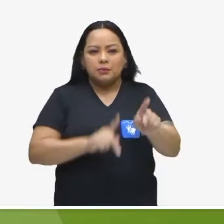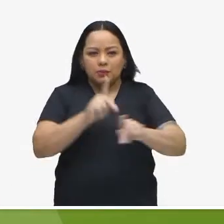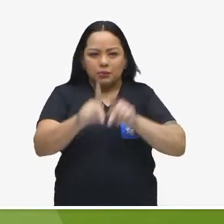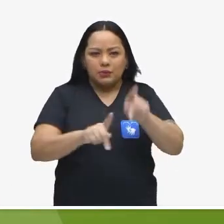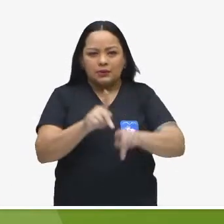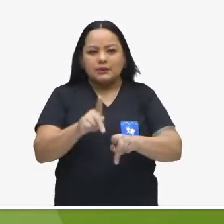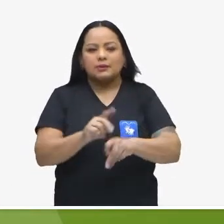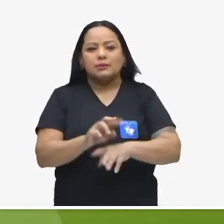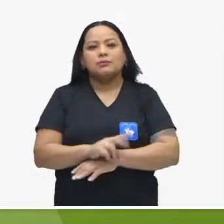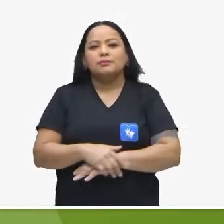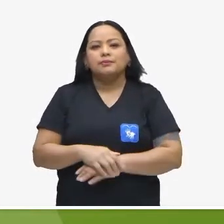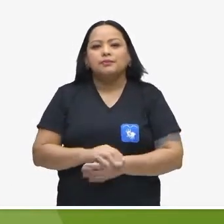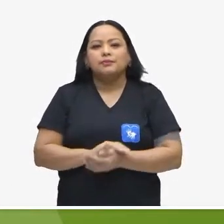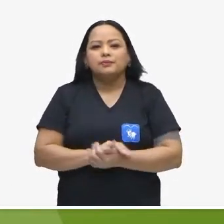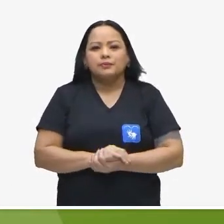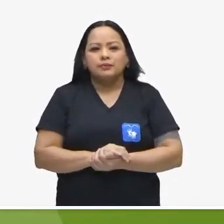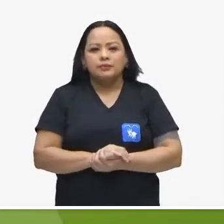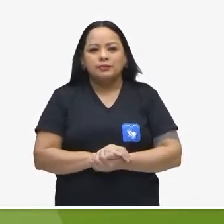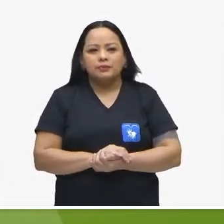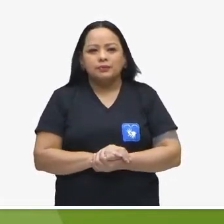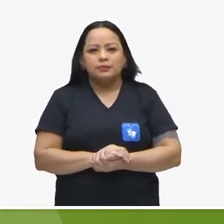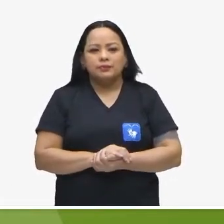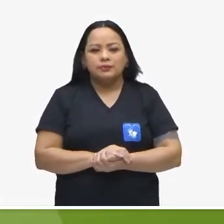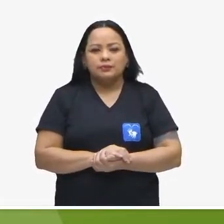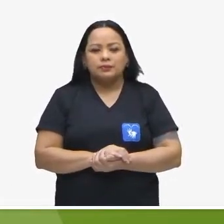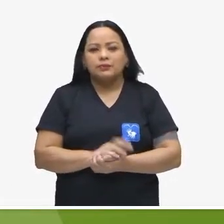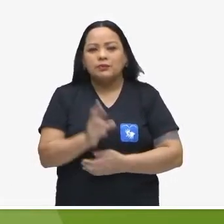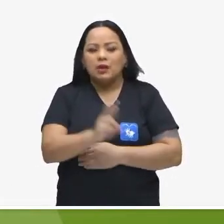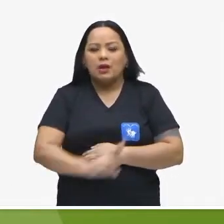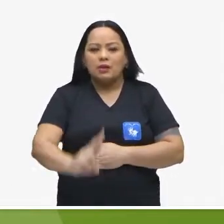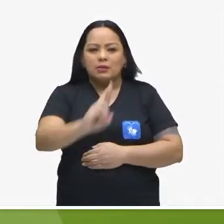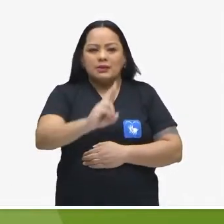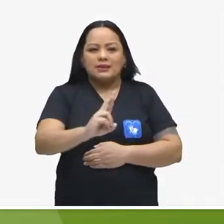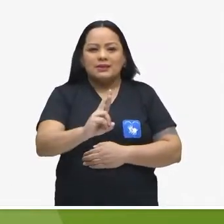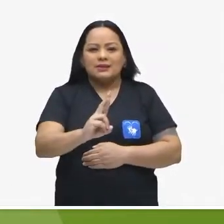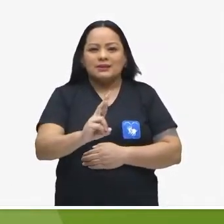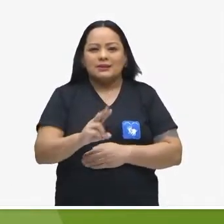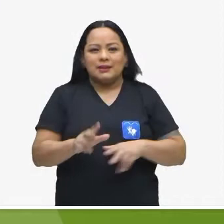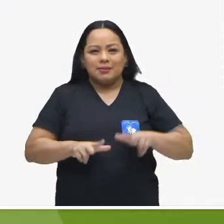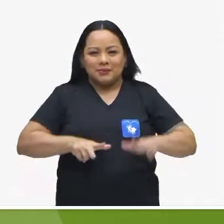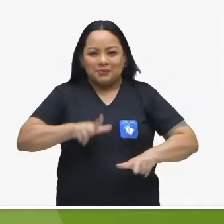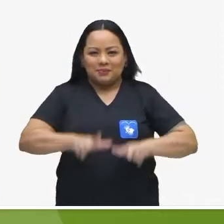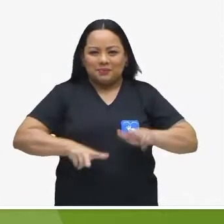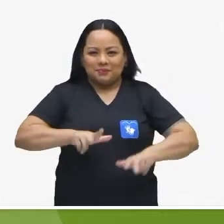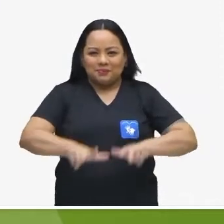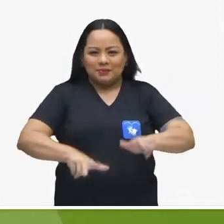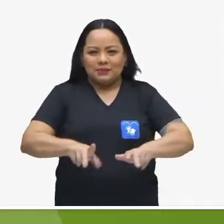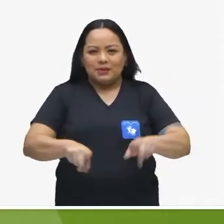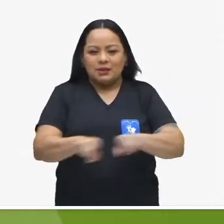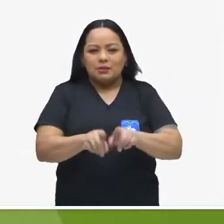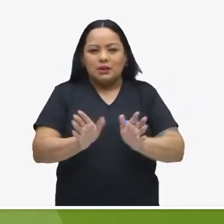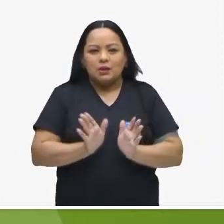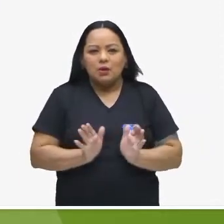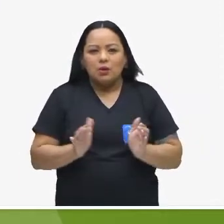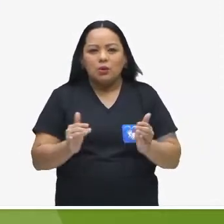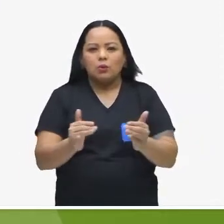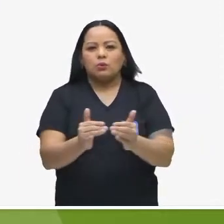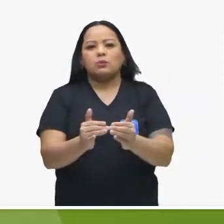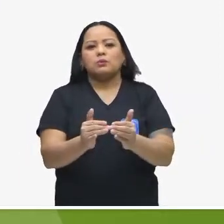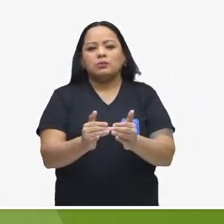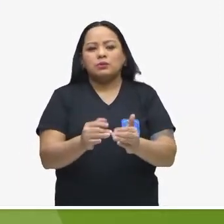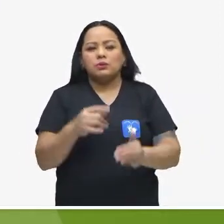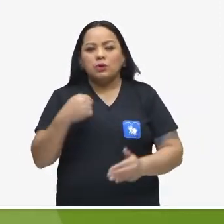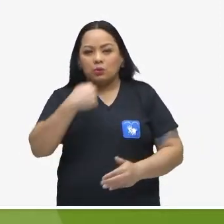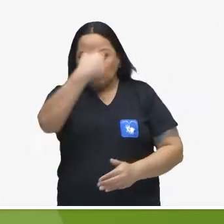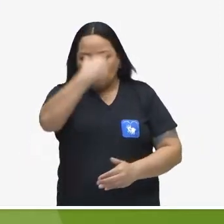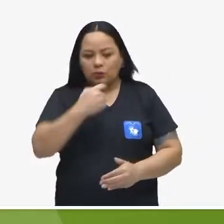Vocês podem ver aqui a população representada pelos pinguins. Nós temos a comunidade. Quando eu falo